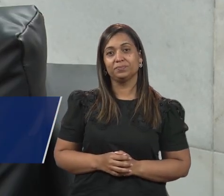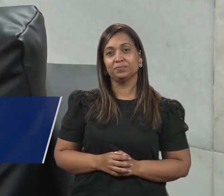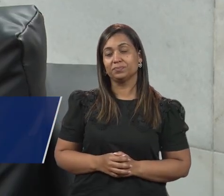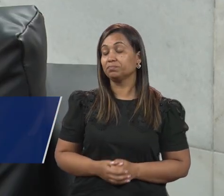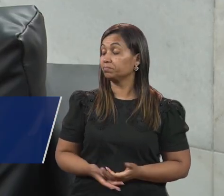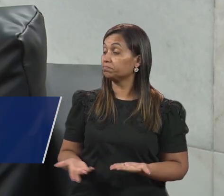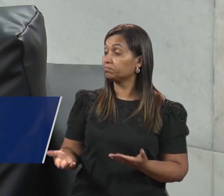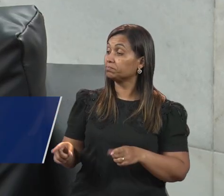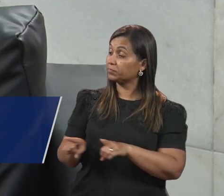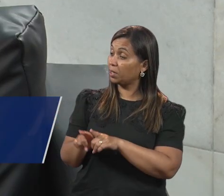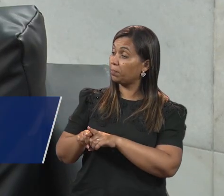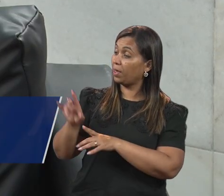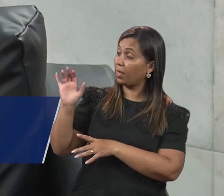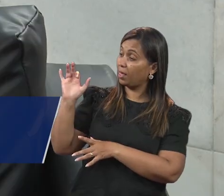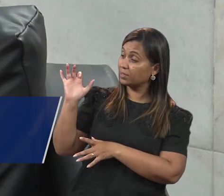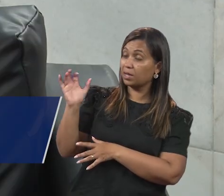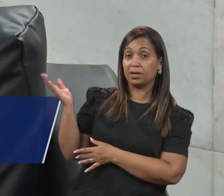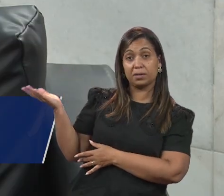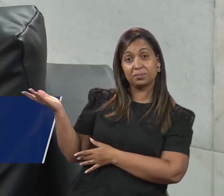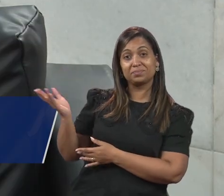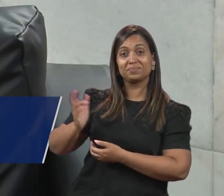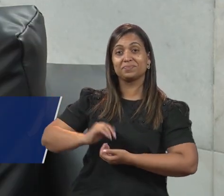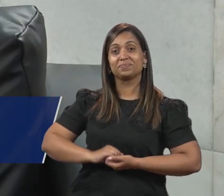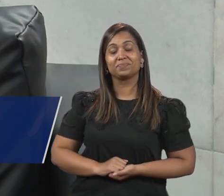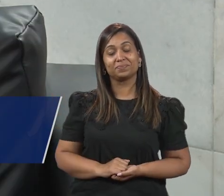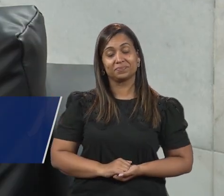vereadorjonathansantos@gmail.com. O perfil no Instagram é